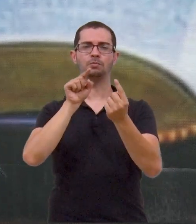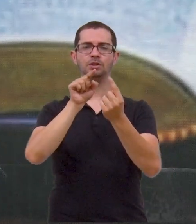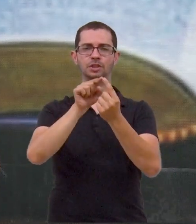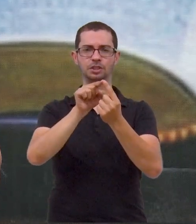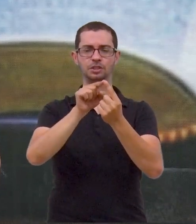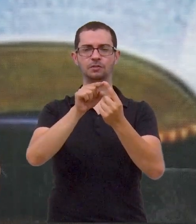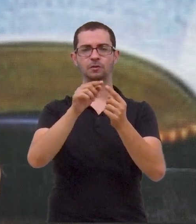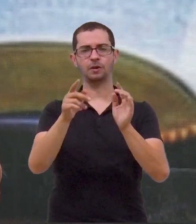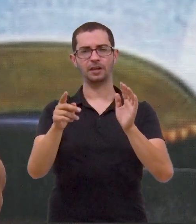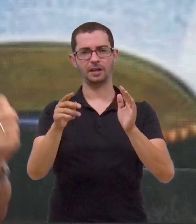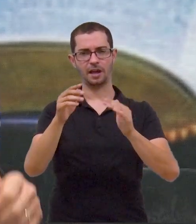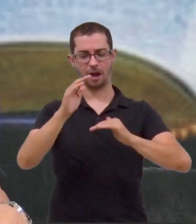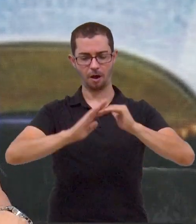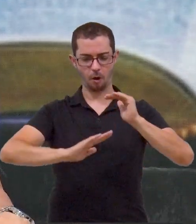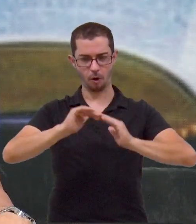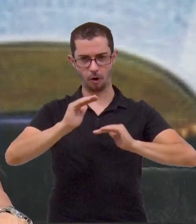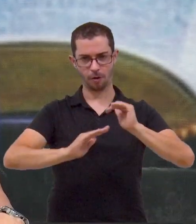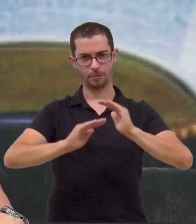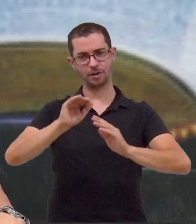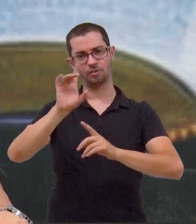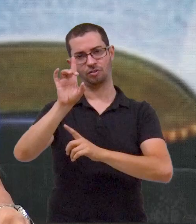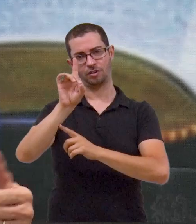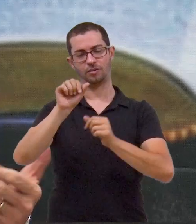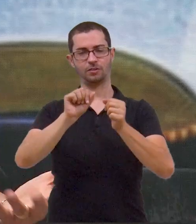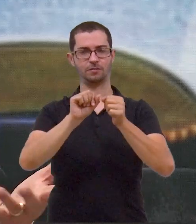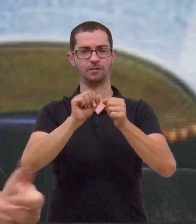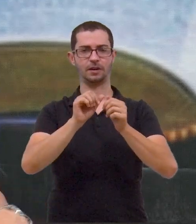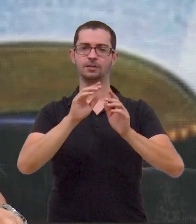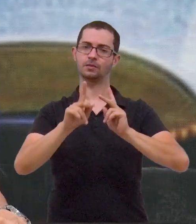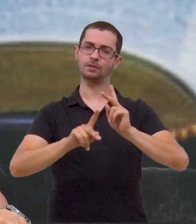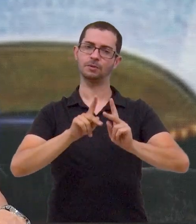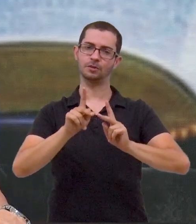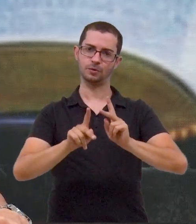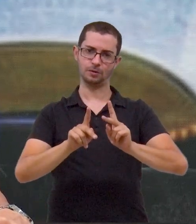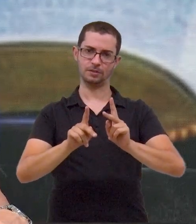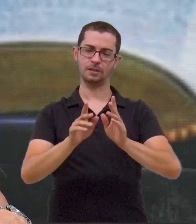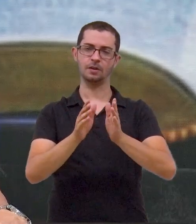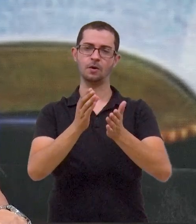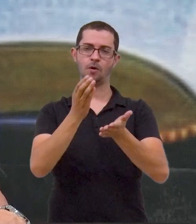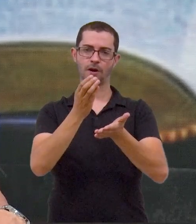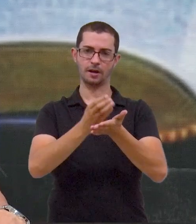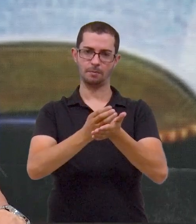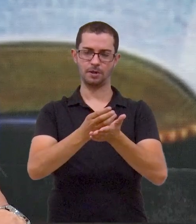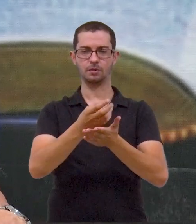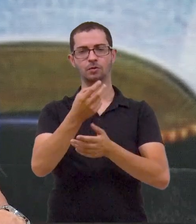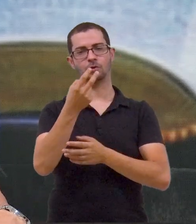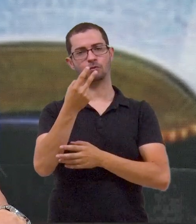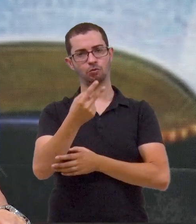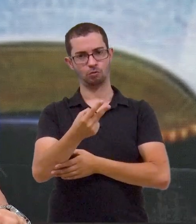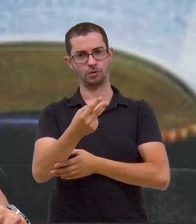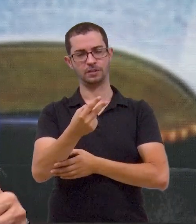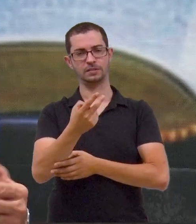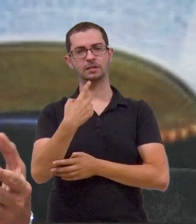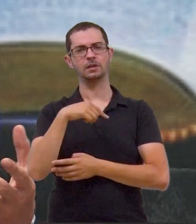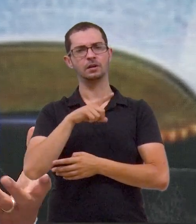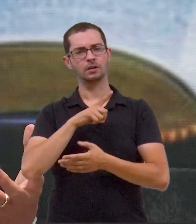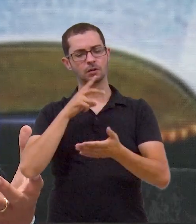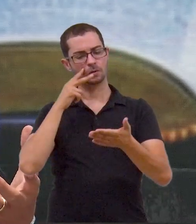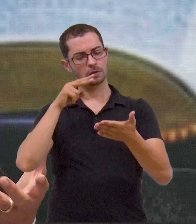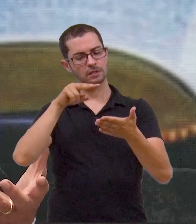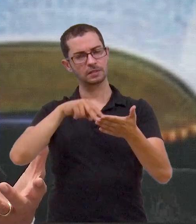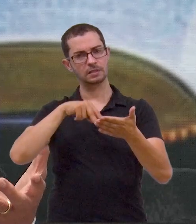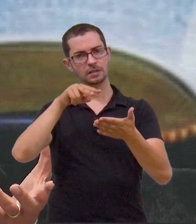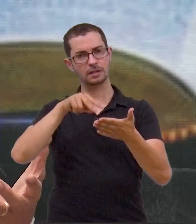Deus realiza para com a humanidade. E aqui no capítulo 2, nós encontramos aqui